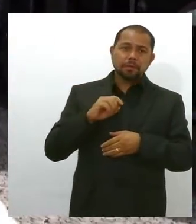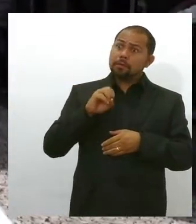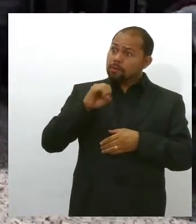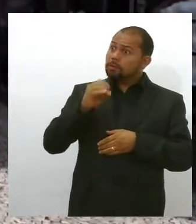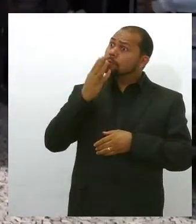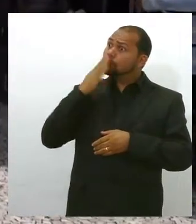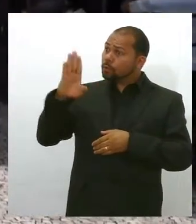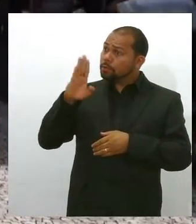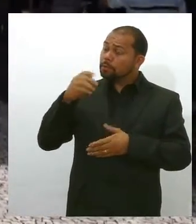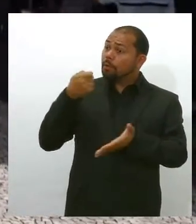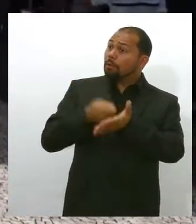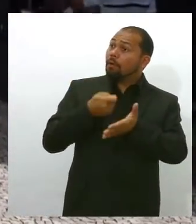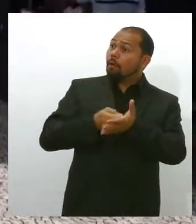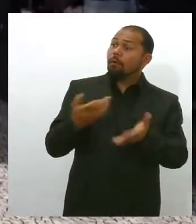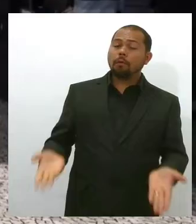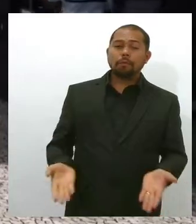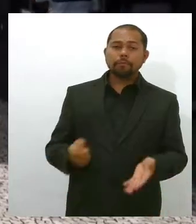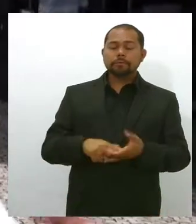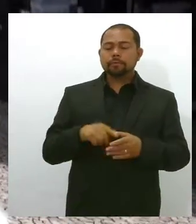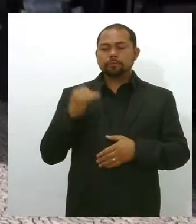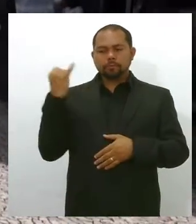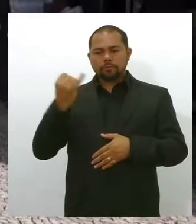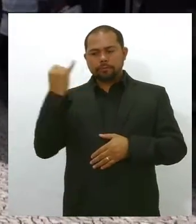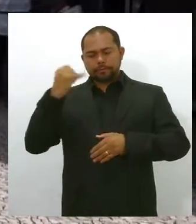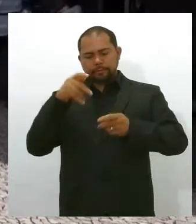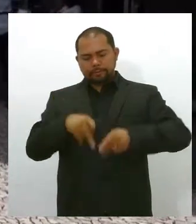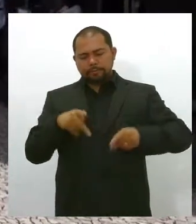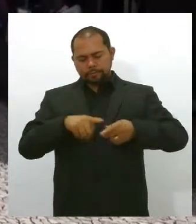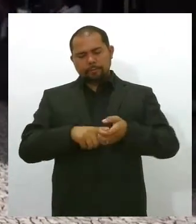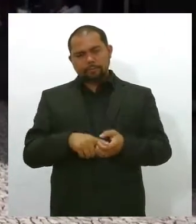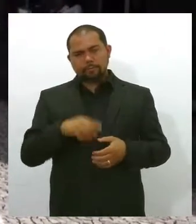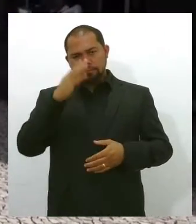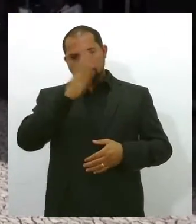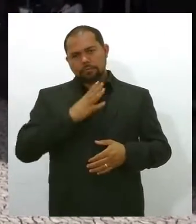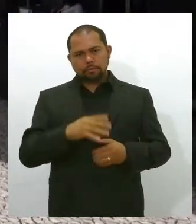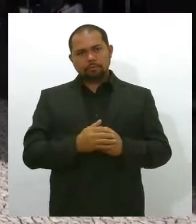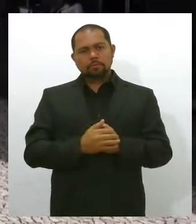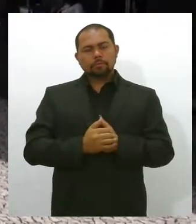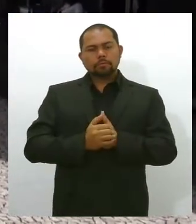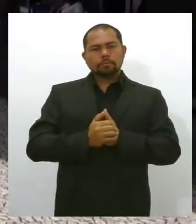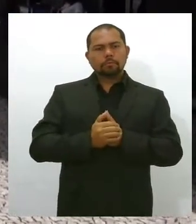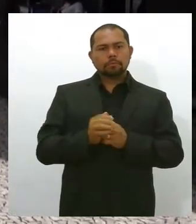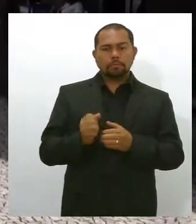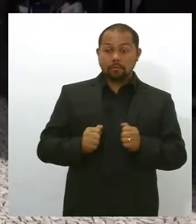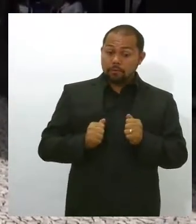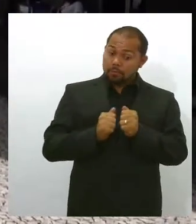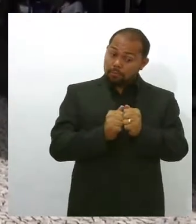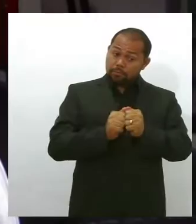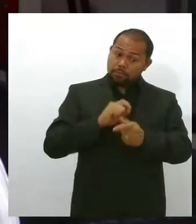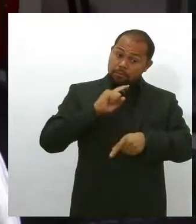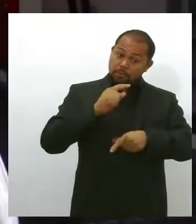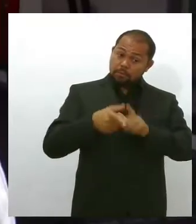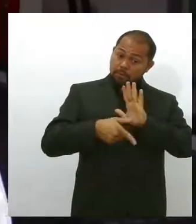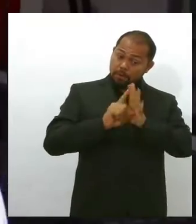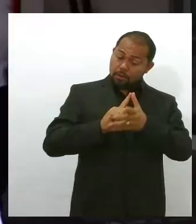então importante que a população brasileira acompanha eles antes e após a as votações que